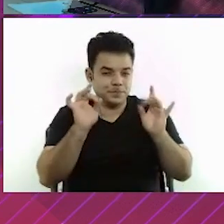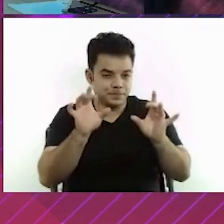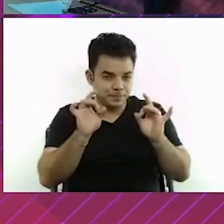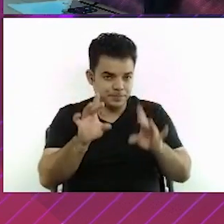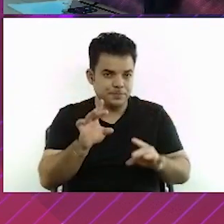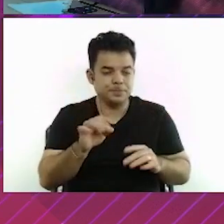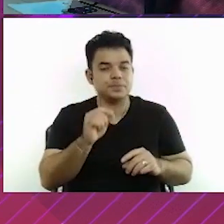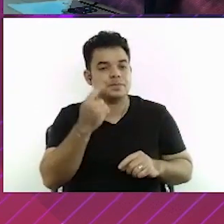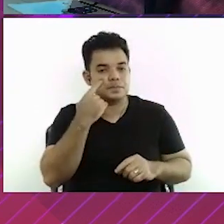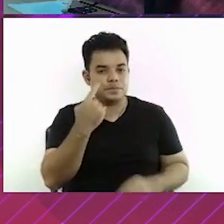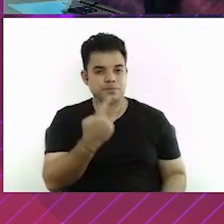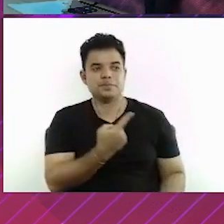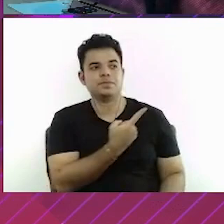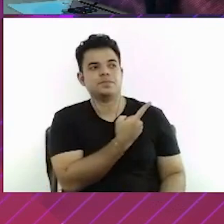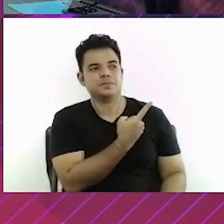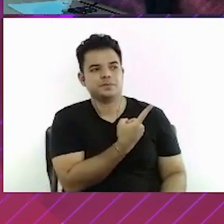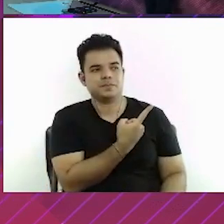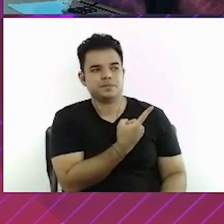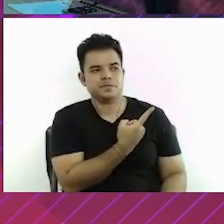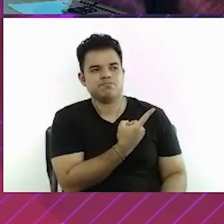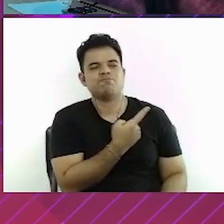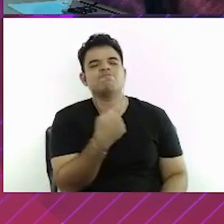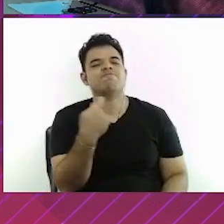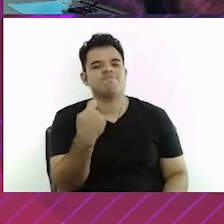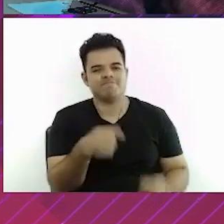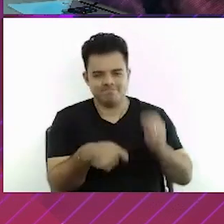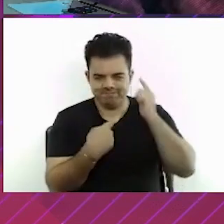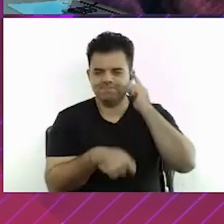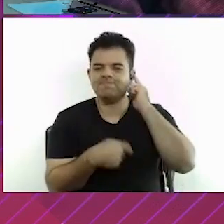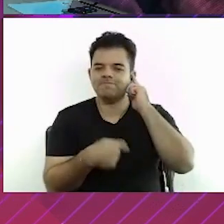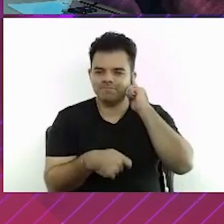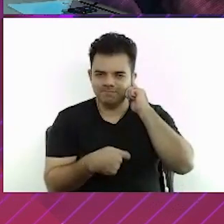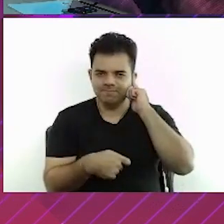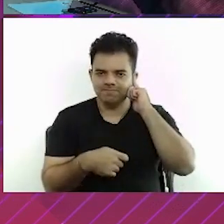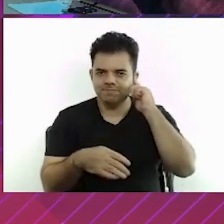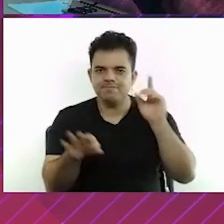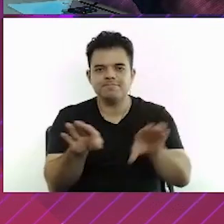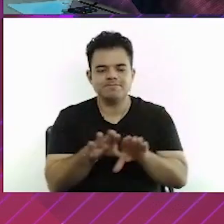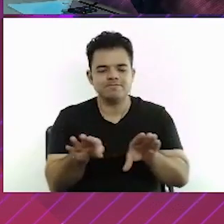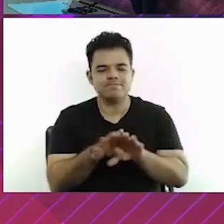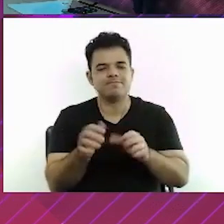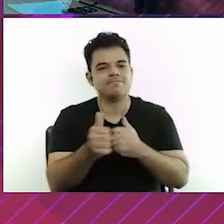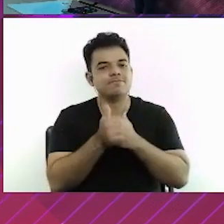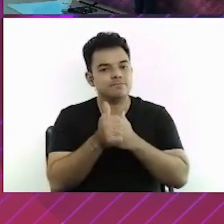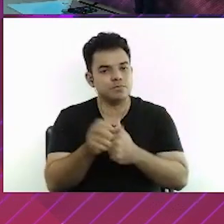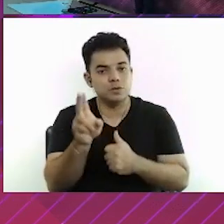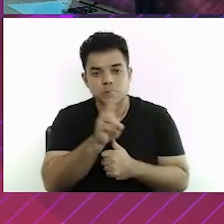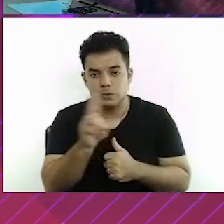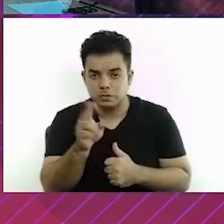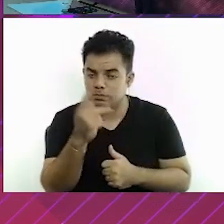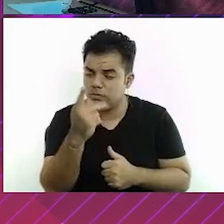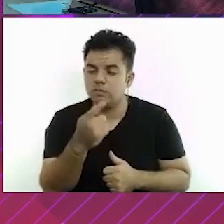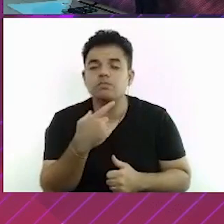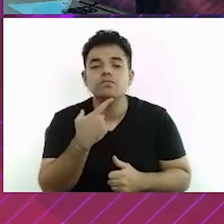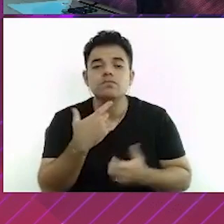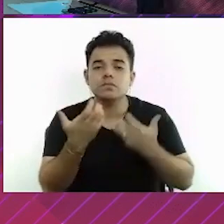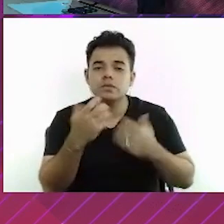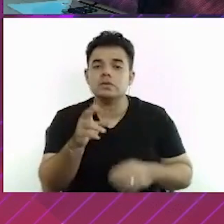xDelereExchange, precisa ser ela, porque é o RapidMQ que define, e mapeia ela para um nome da exchange que você quer usar como